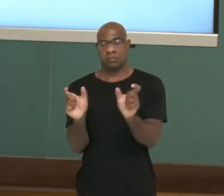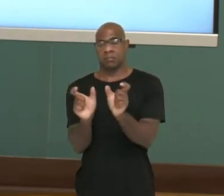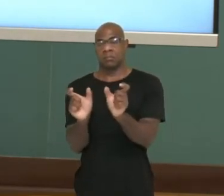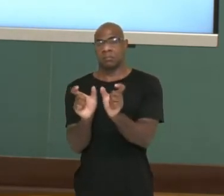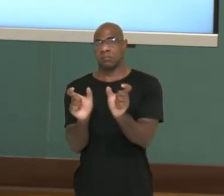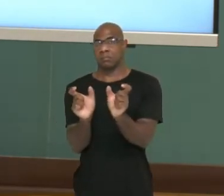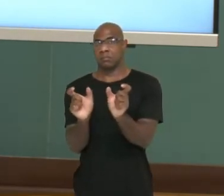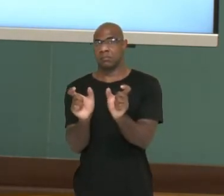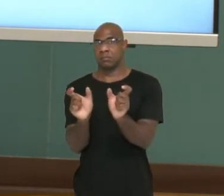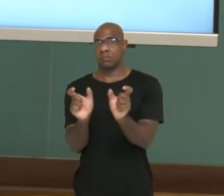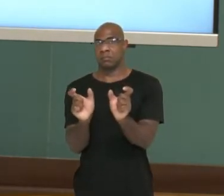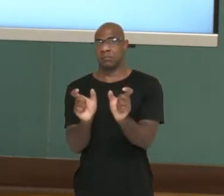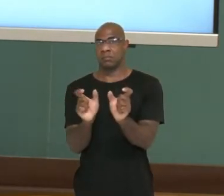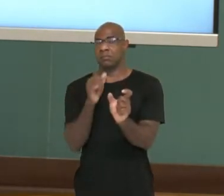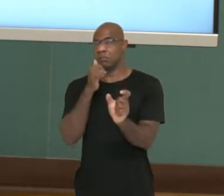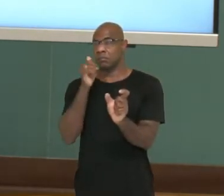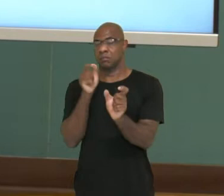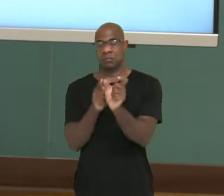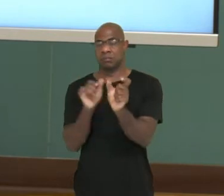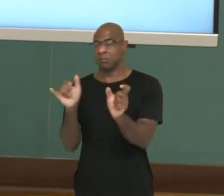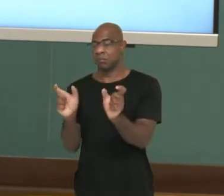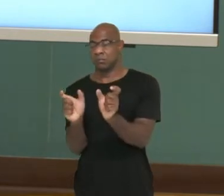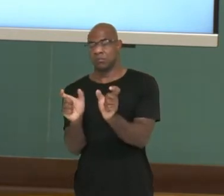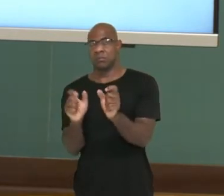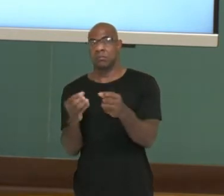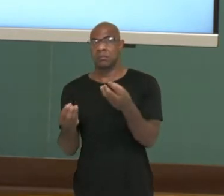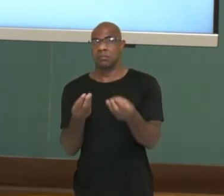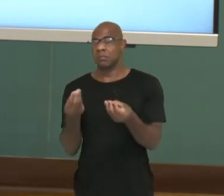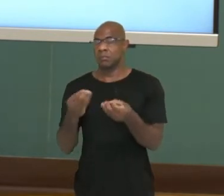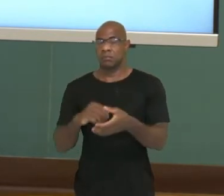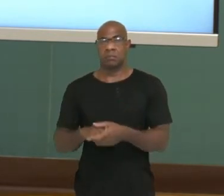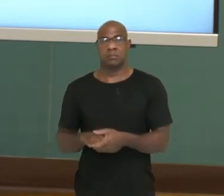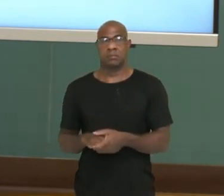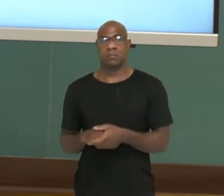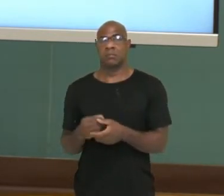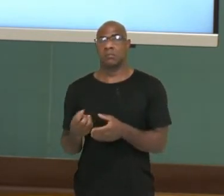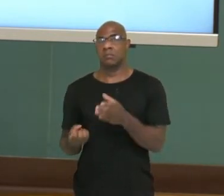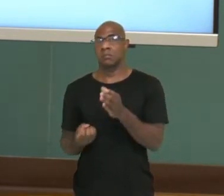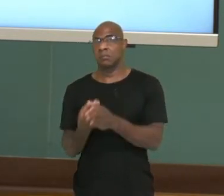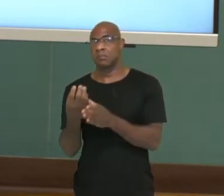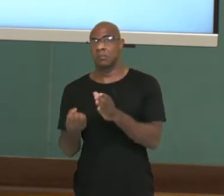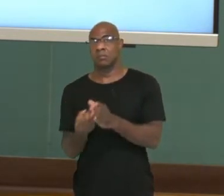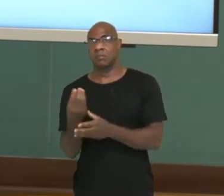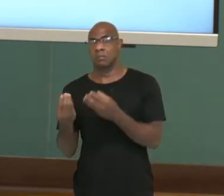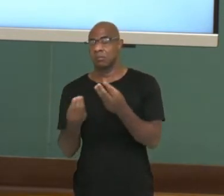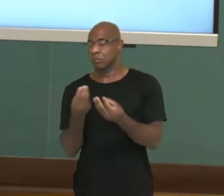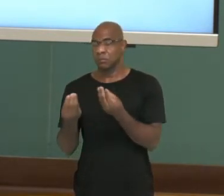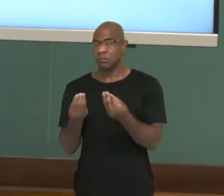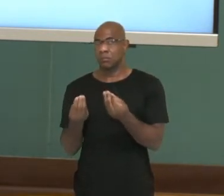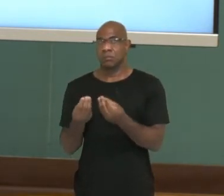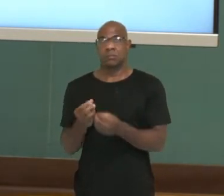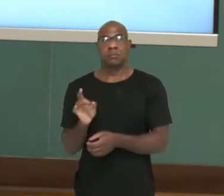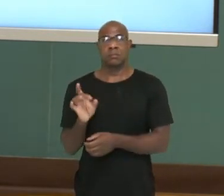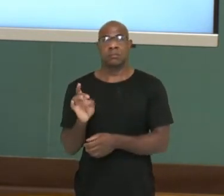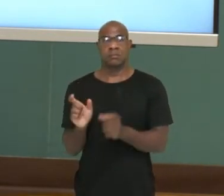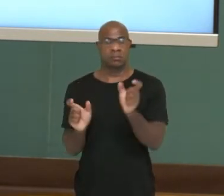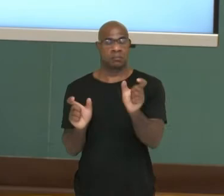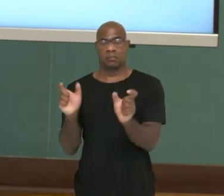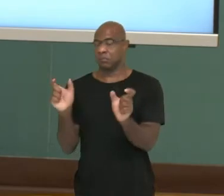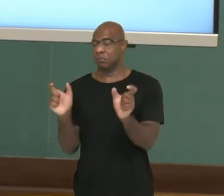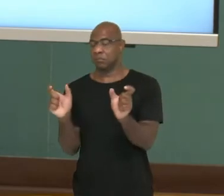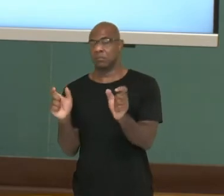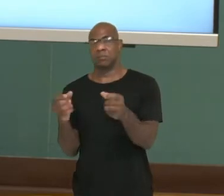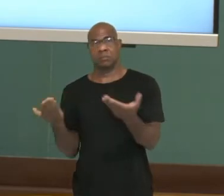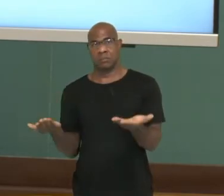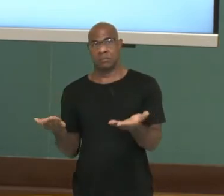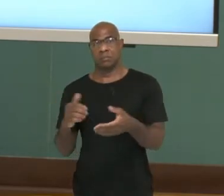equivalente. Qual é a FEM do gerador equivalente? A soma das FEMs de cada gerador. 1,5 mais